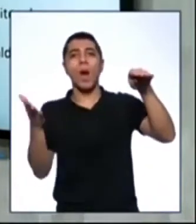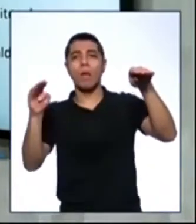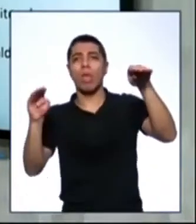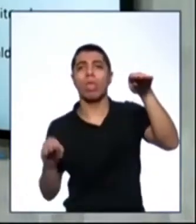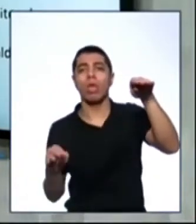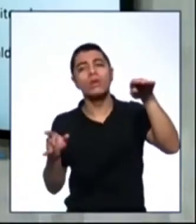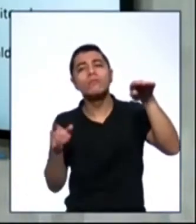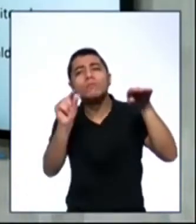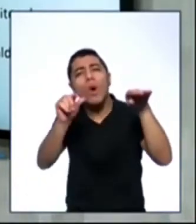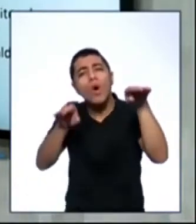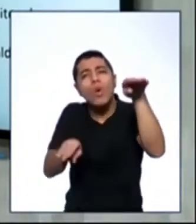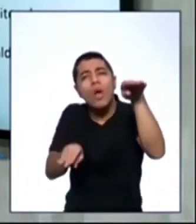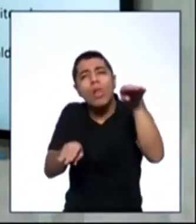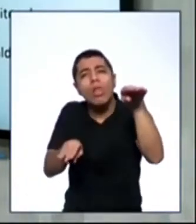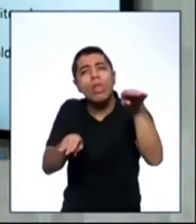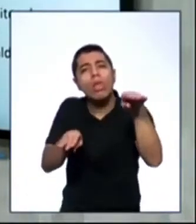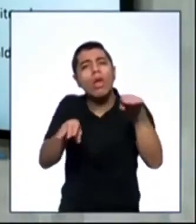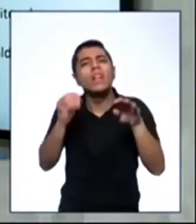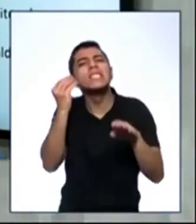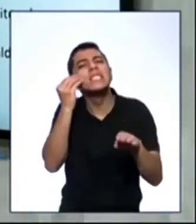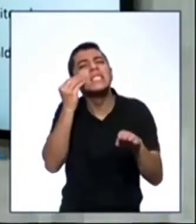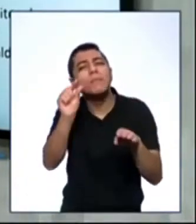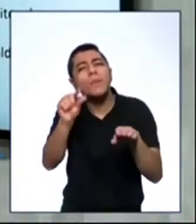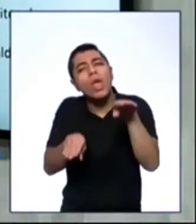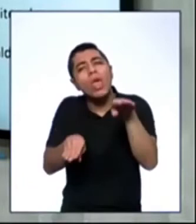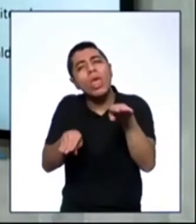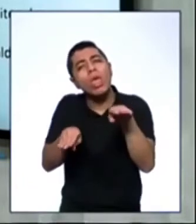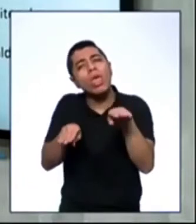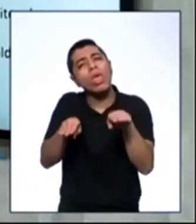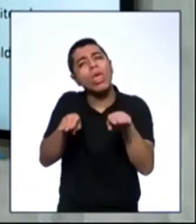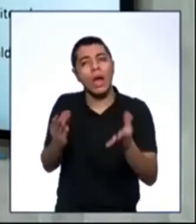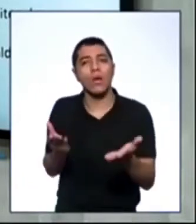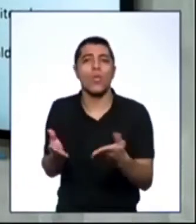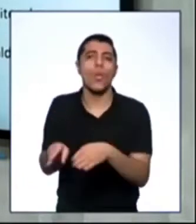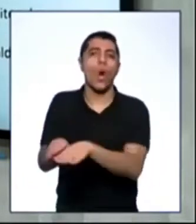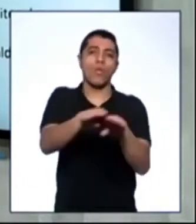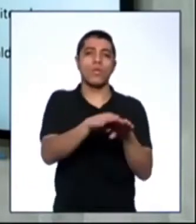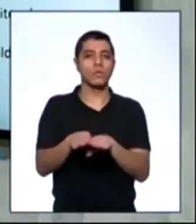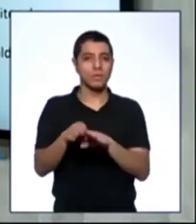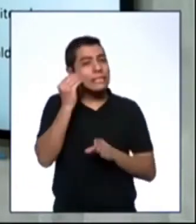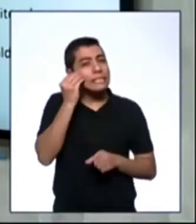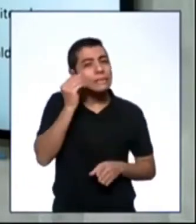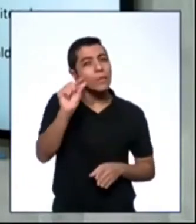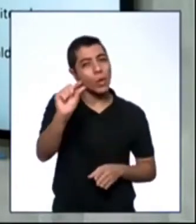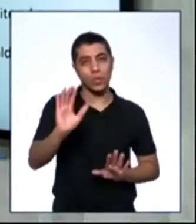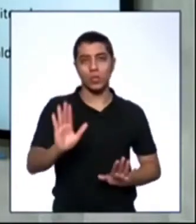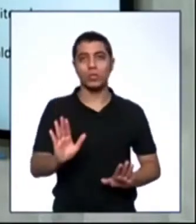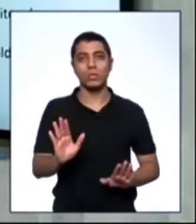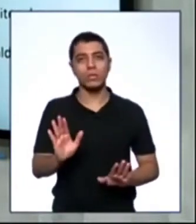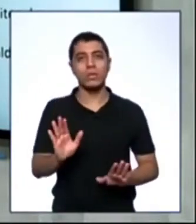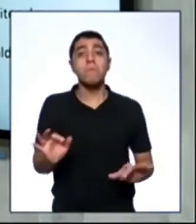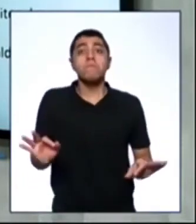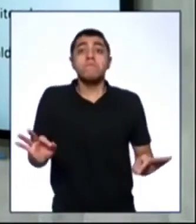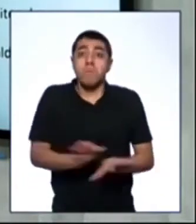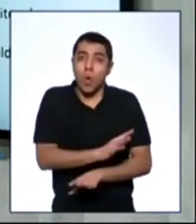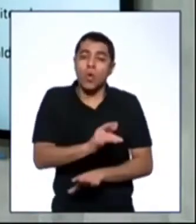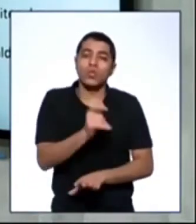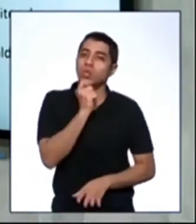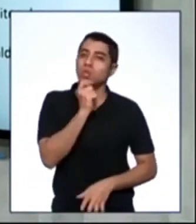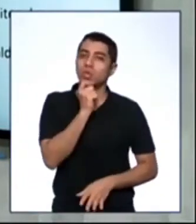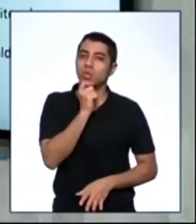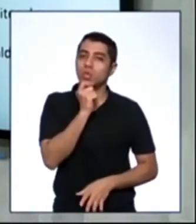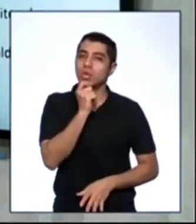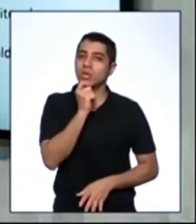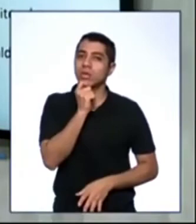para todo mundo, um pouco da desigualdade de tratamento dá uma diminuída. Gente, olha para mim, acabou a desigualdade de